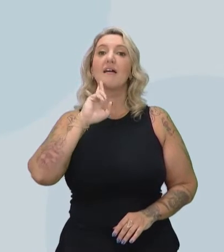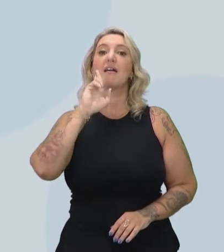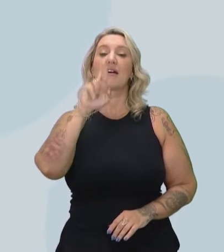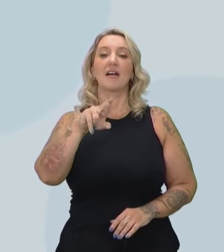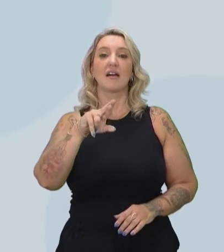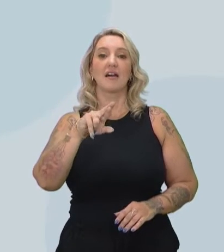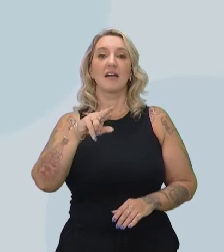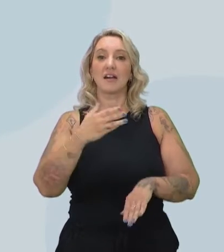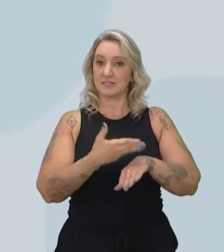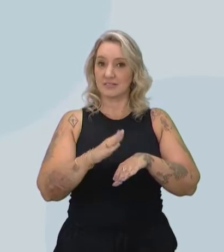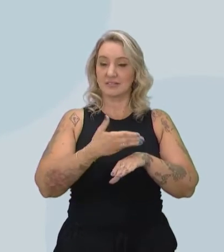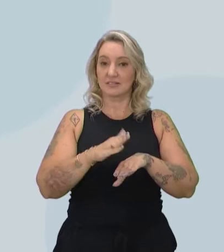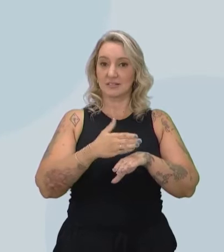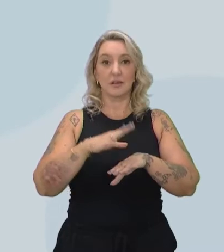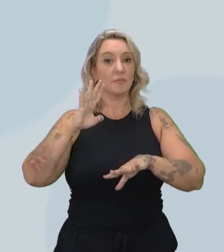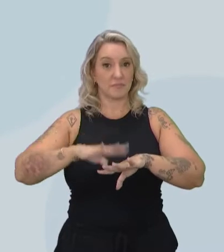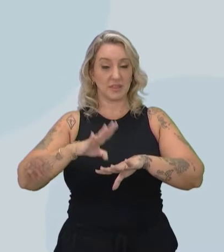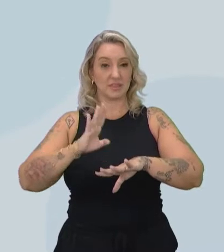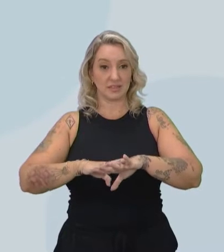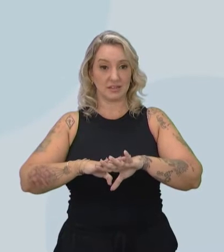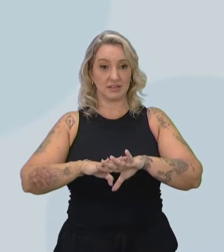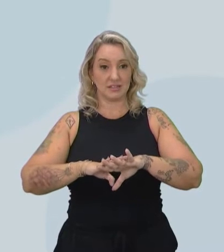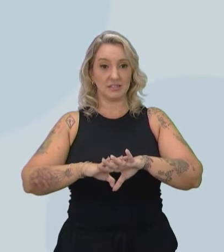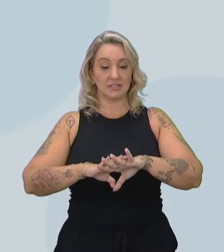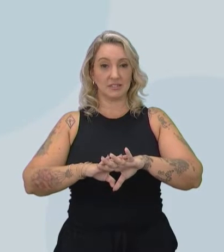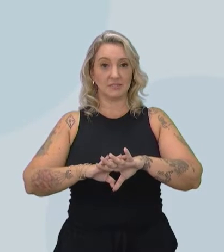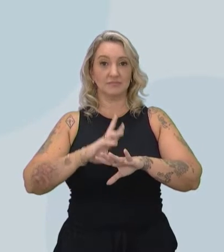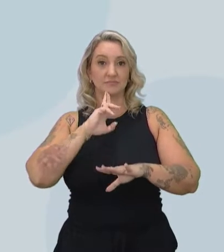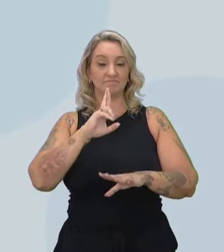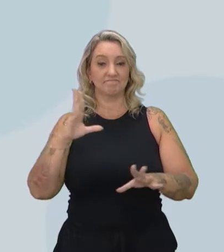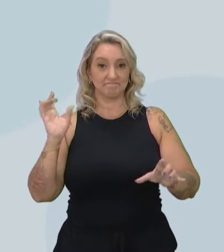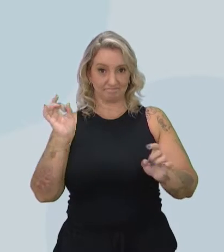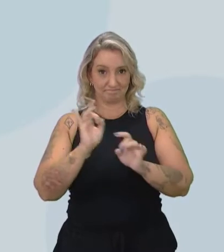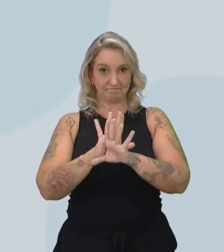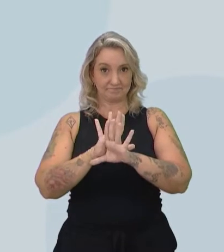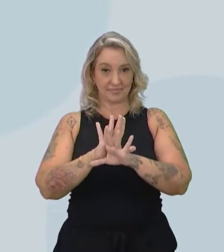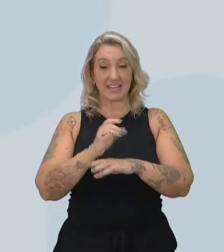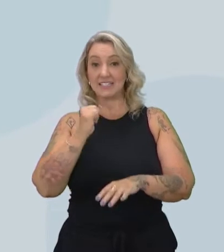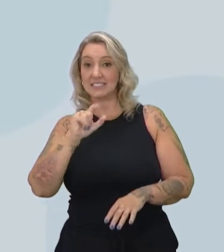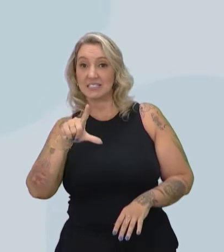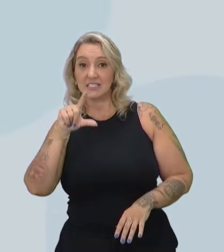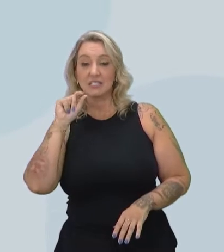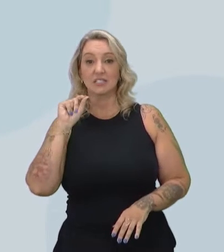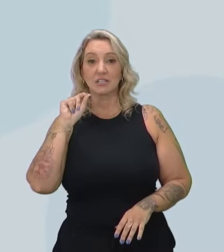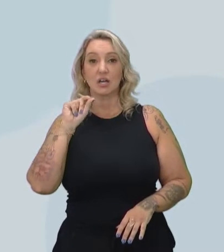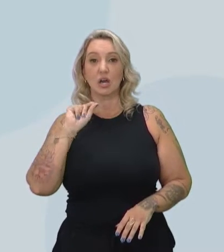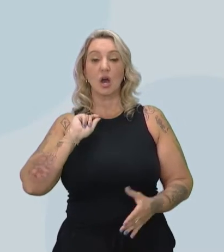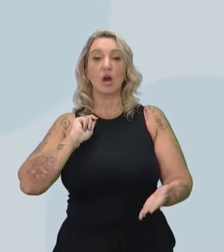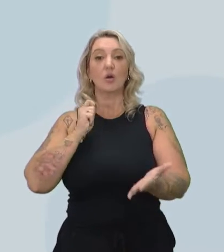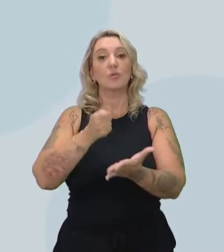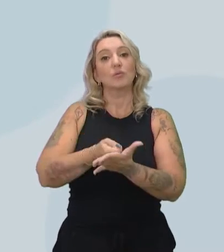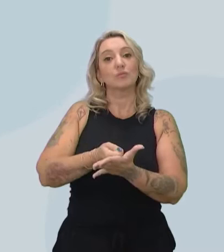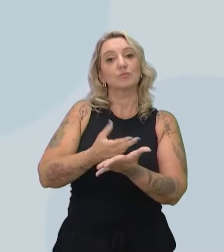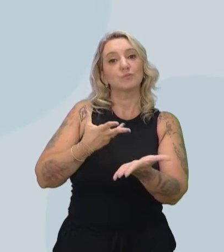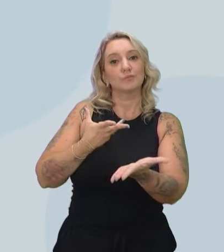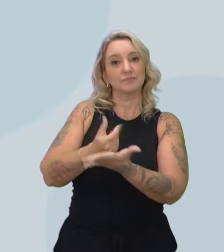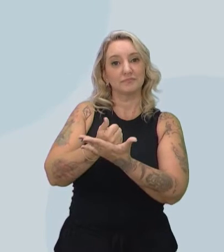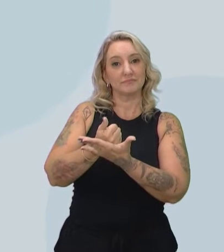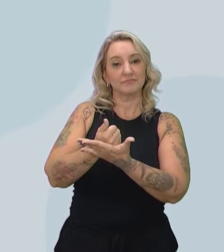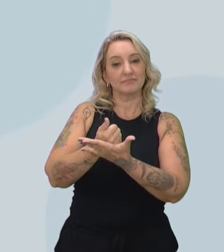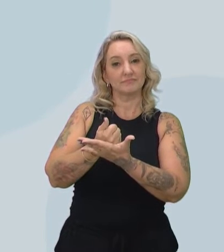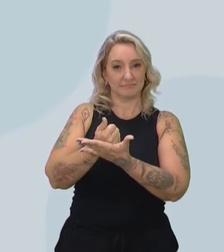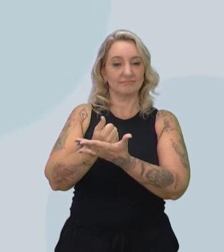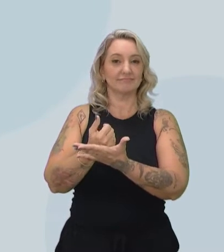aí o exercício conforme a matemática, aí, né, a resposta completa, caso opte pela compra à vista, o valor a ser pago será